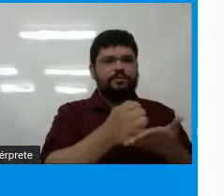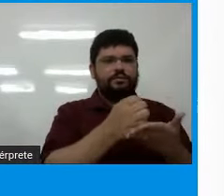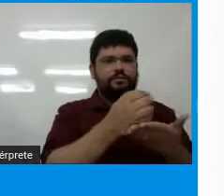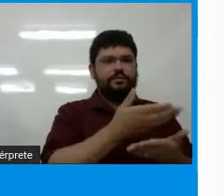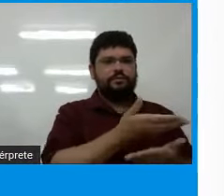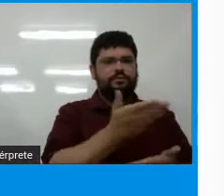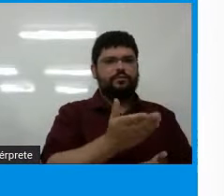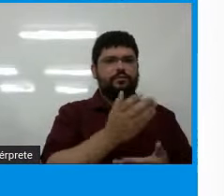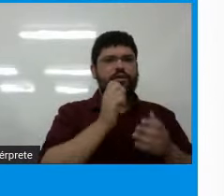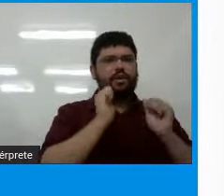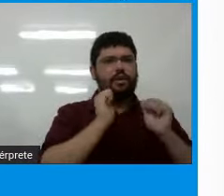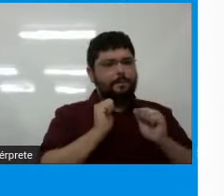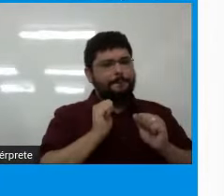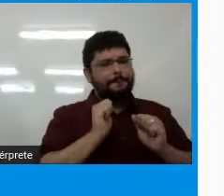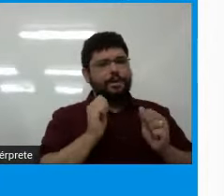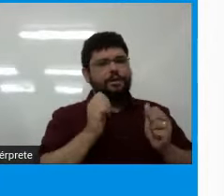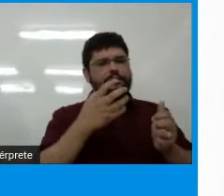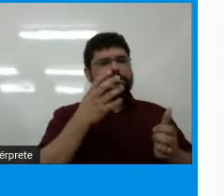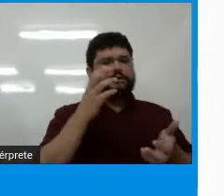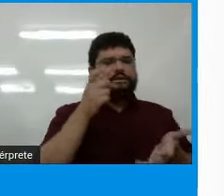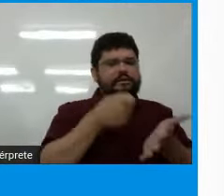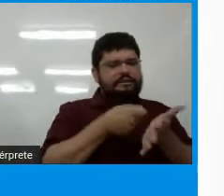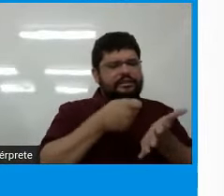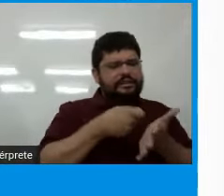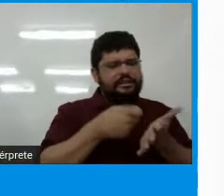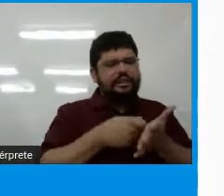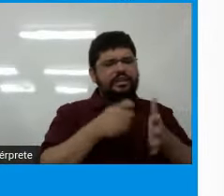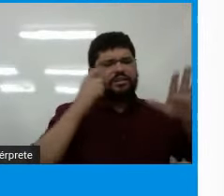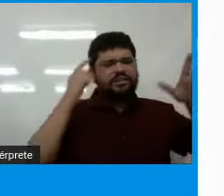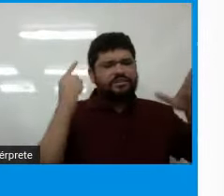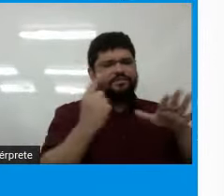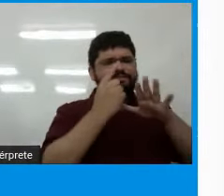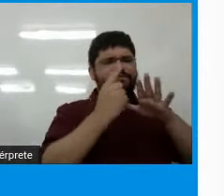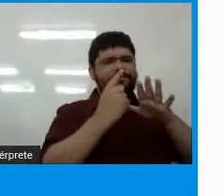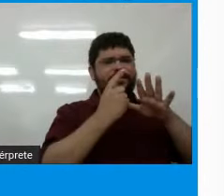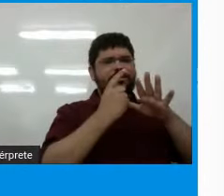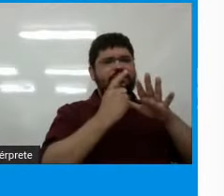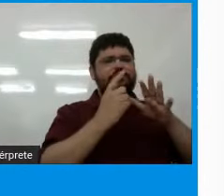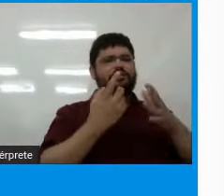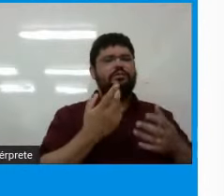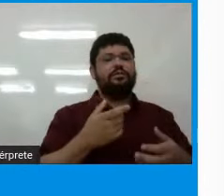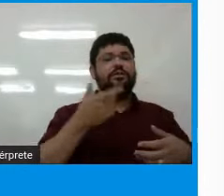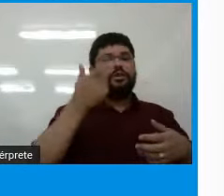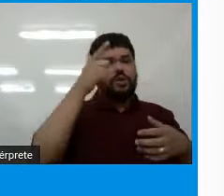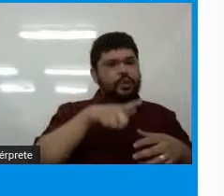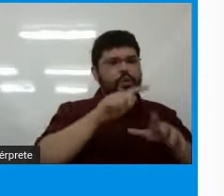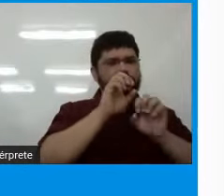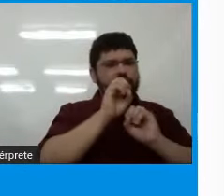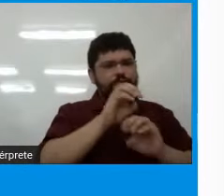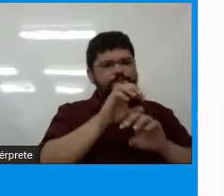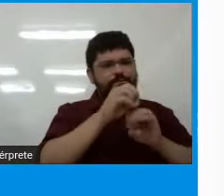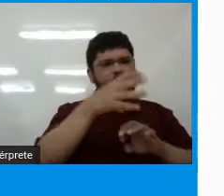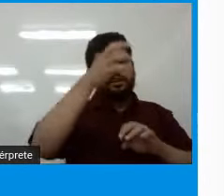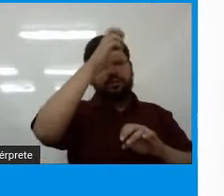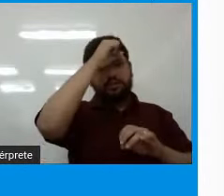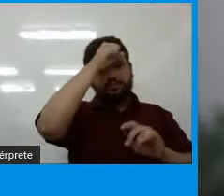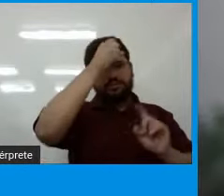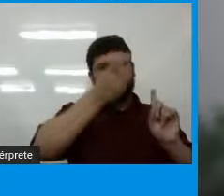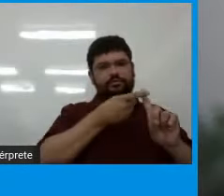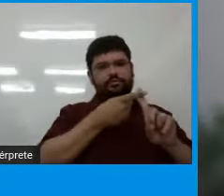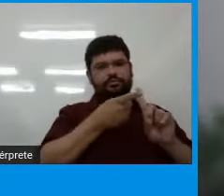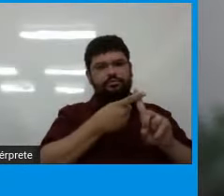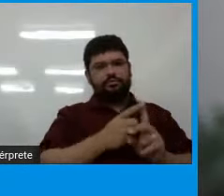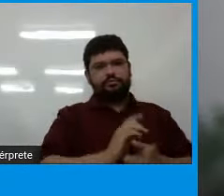esse distanciamento físico, e sim, podemos continuar ensinando e aprendendo.